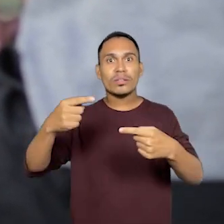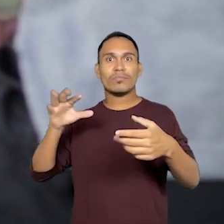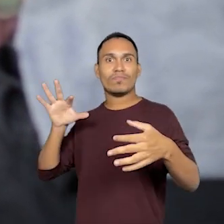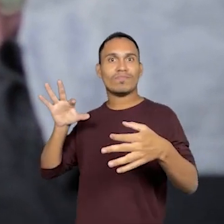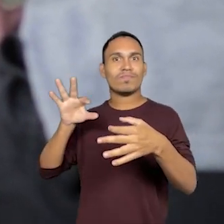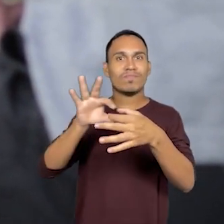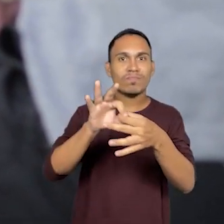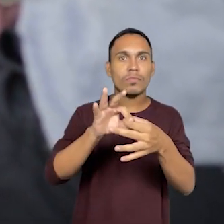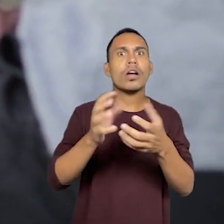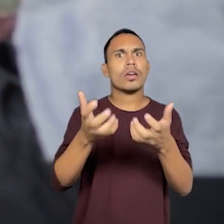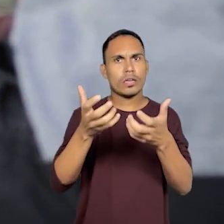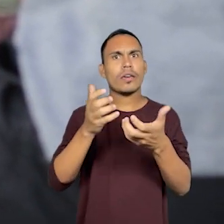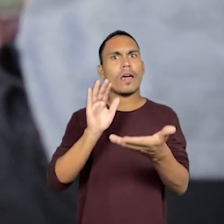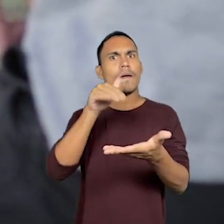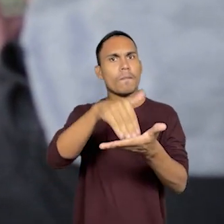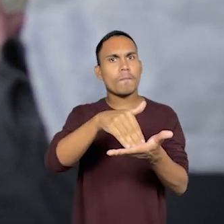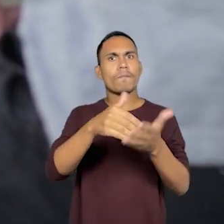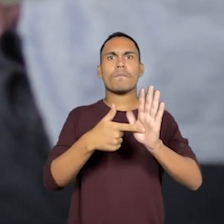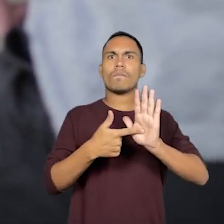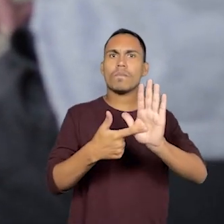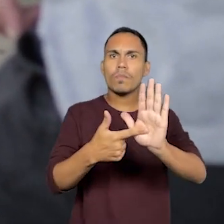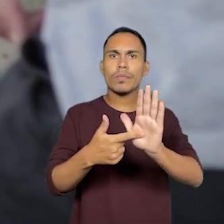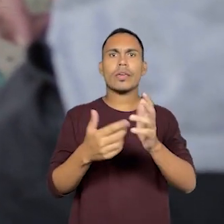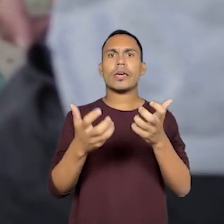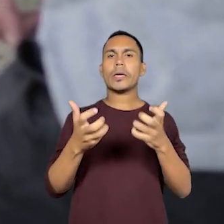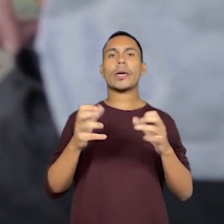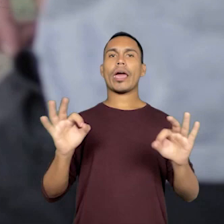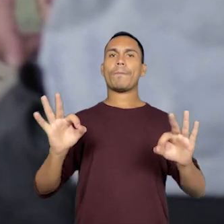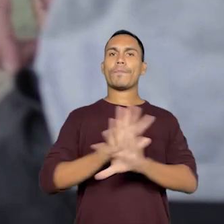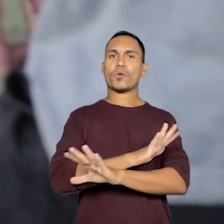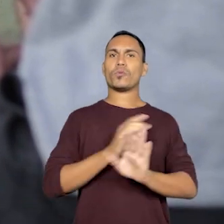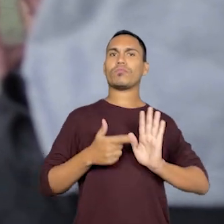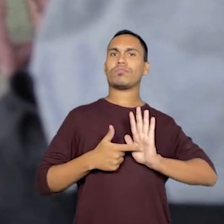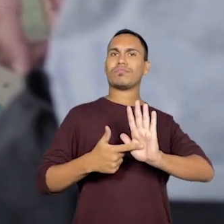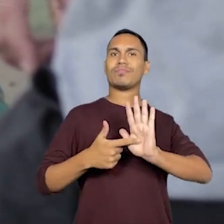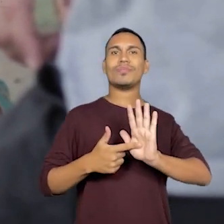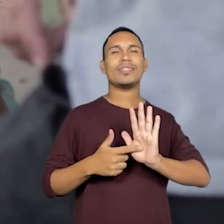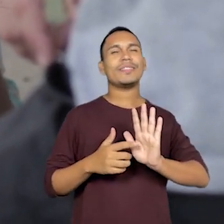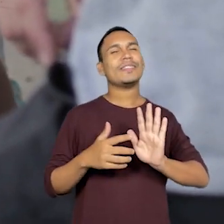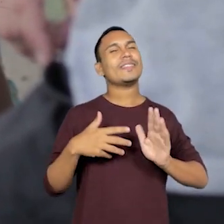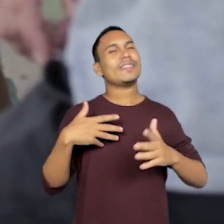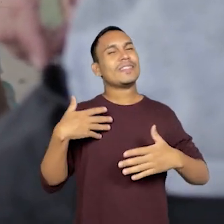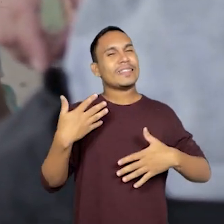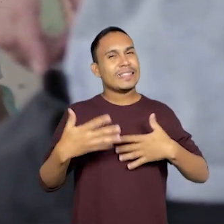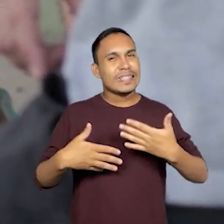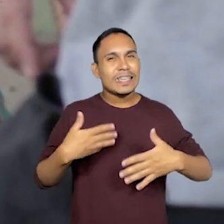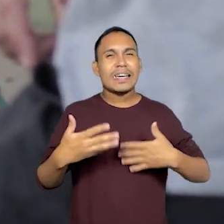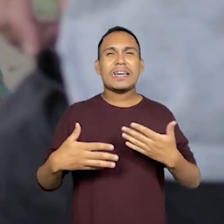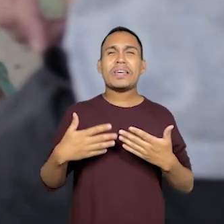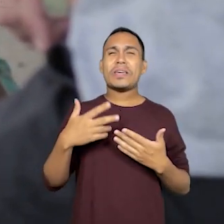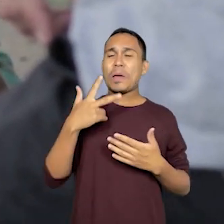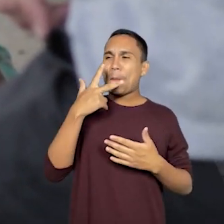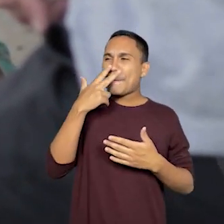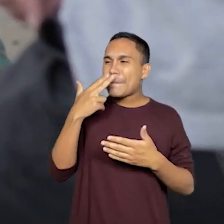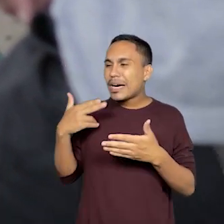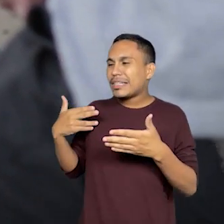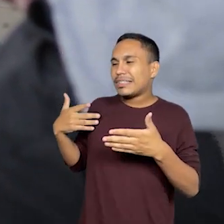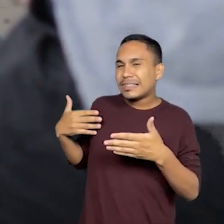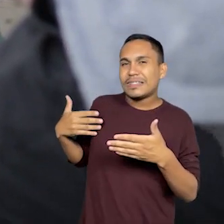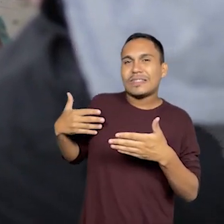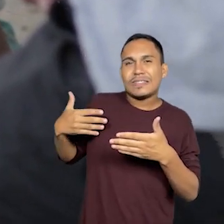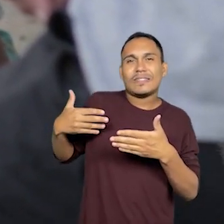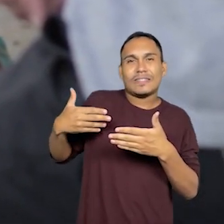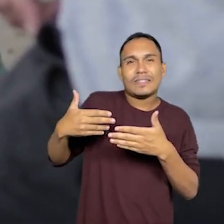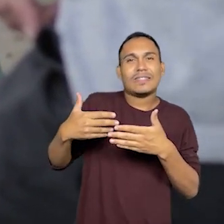quer o produto, isso, ela quer a coisa totalmente acabada e tal, e aí o labor disso... Esquece o processo.